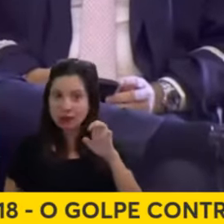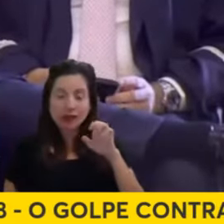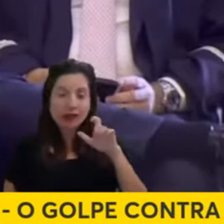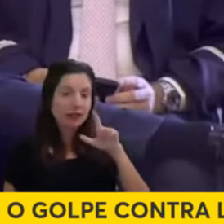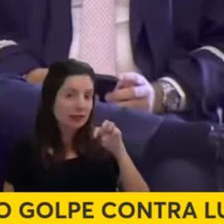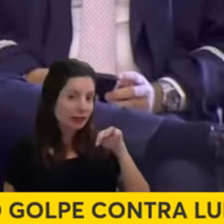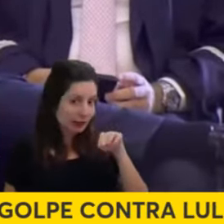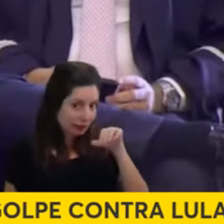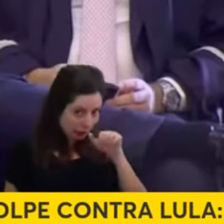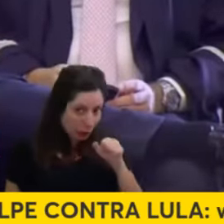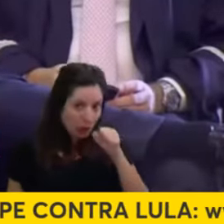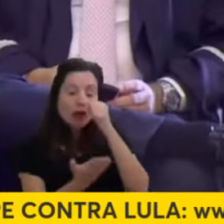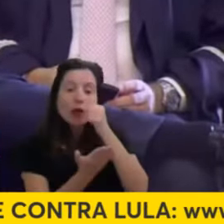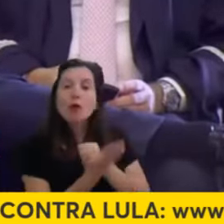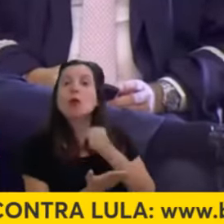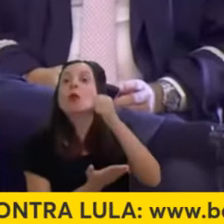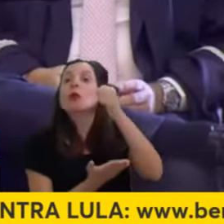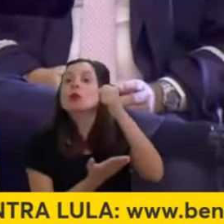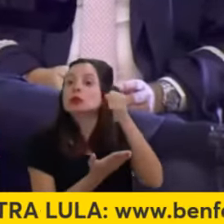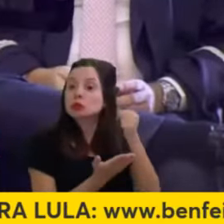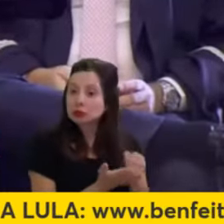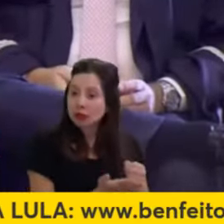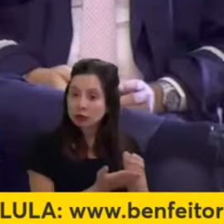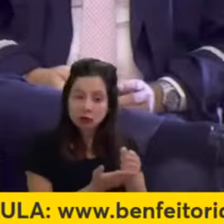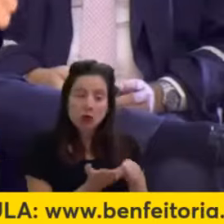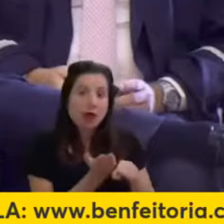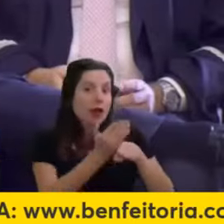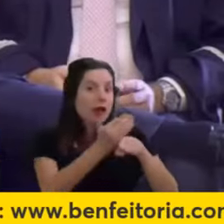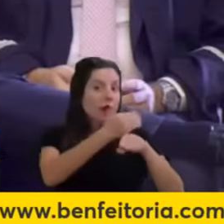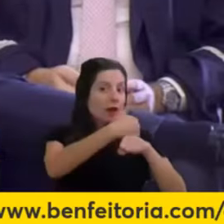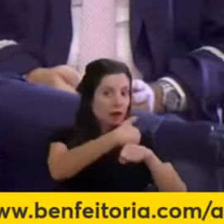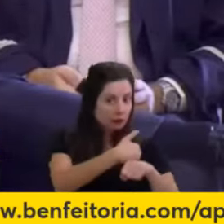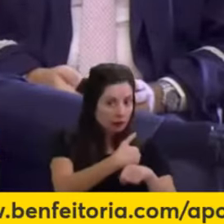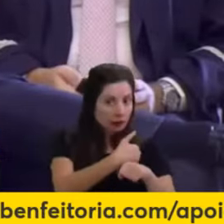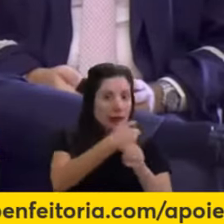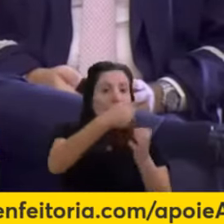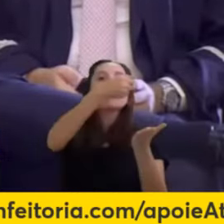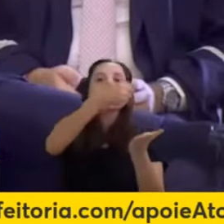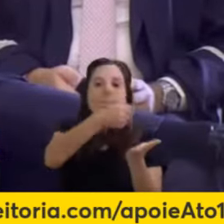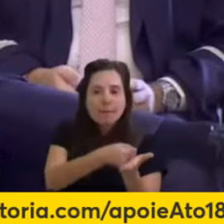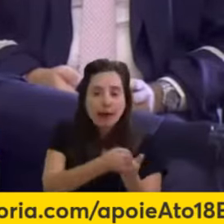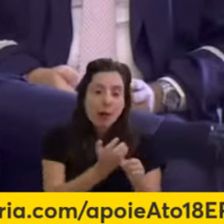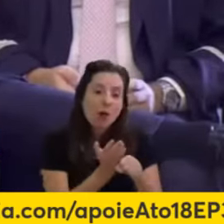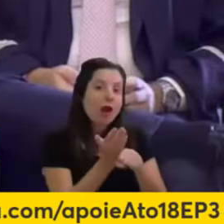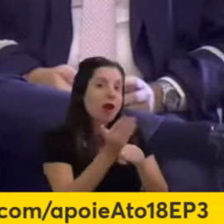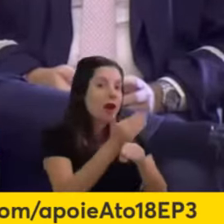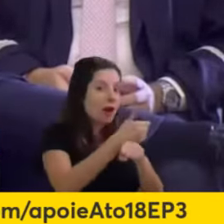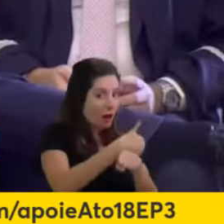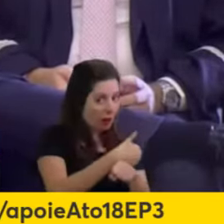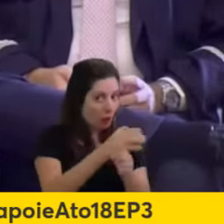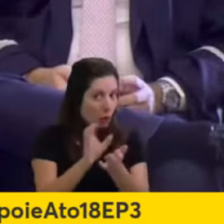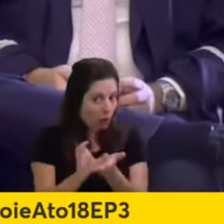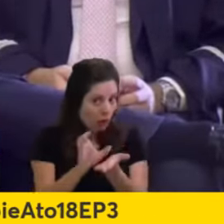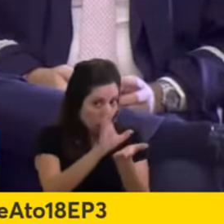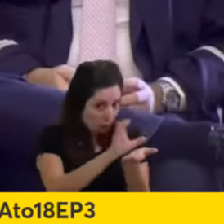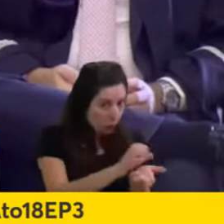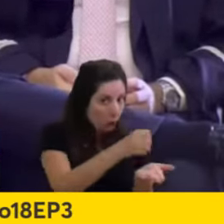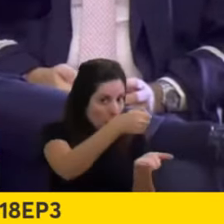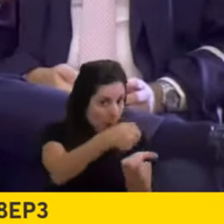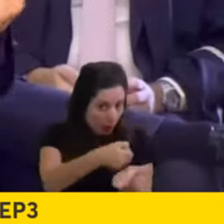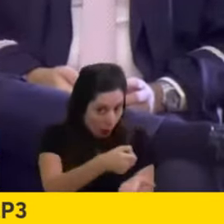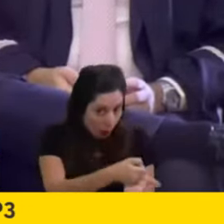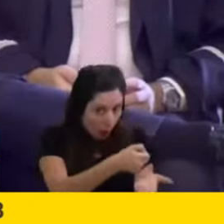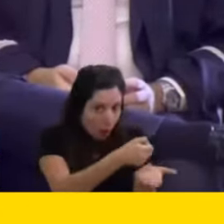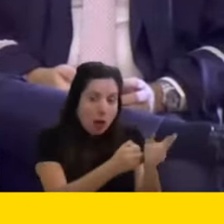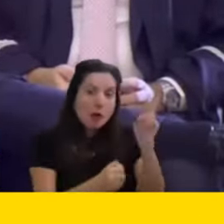prévia daquilo que seria utilizado em campanha eleitoral e pago previamente esses recursos para Então se usufruir desses projetos